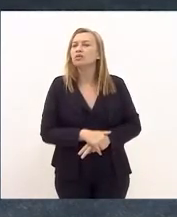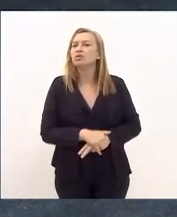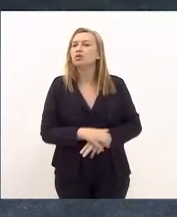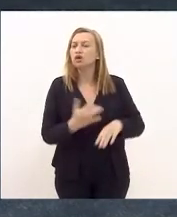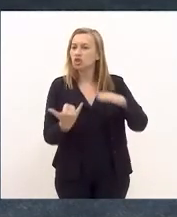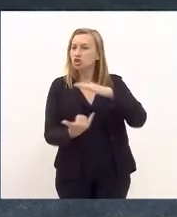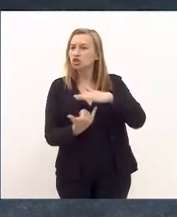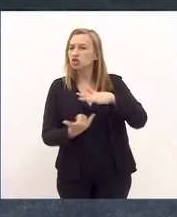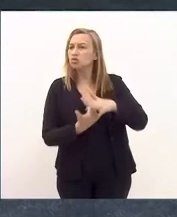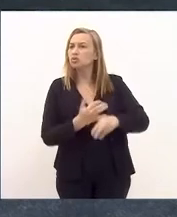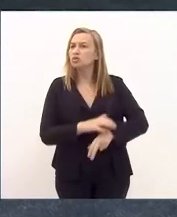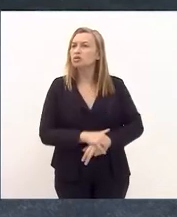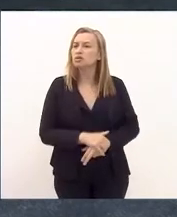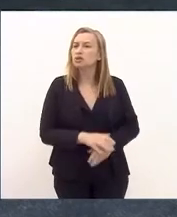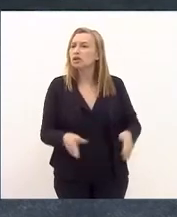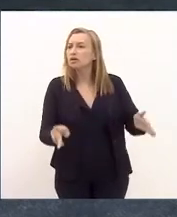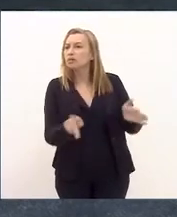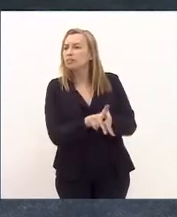institucionais